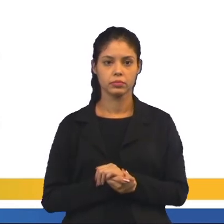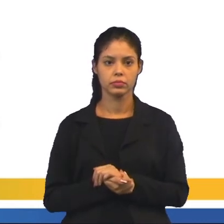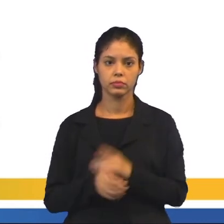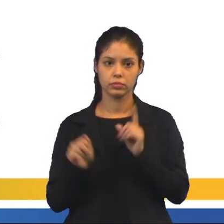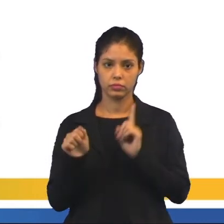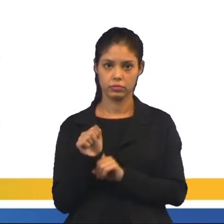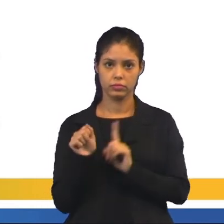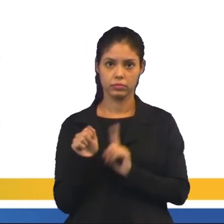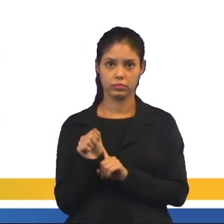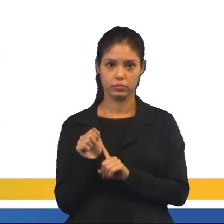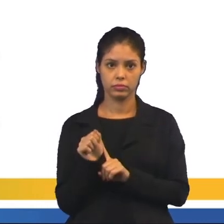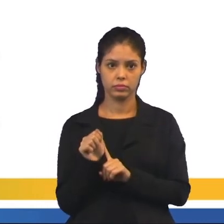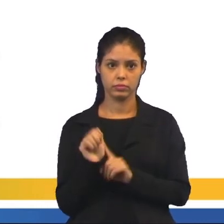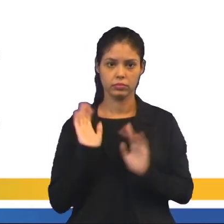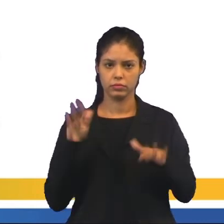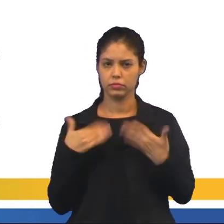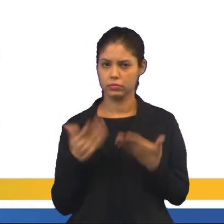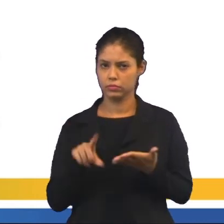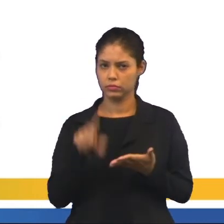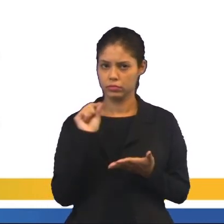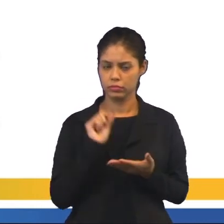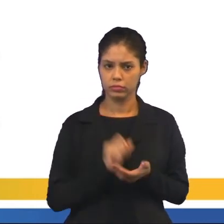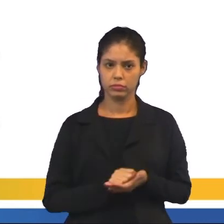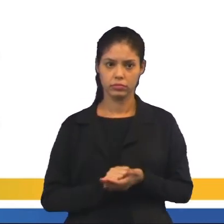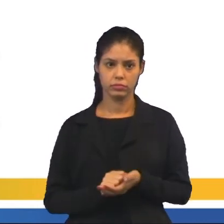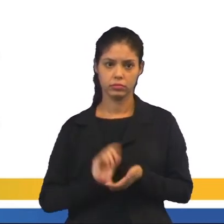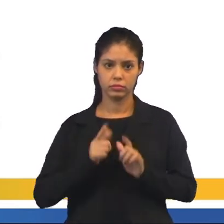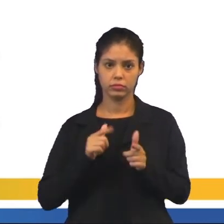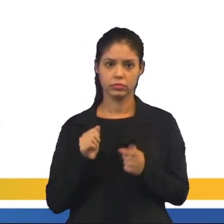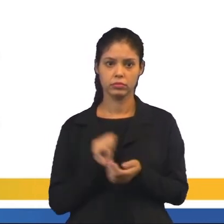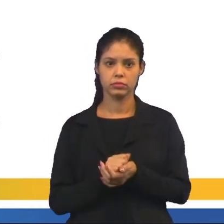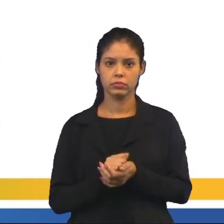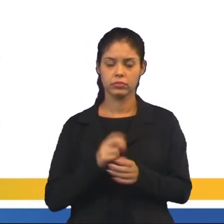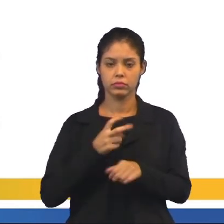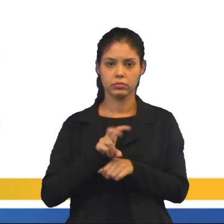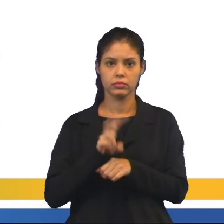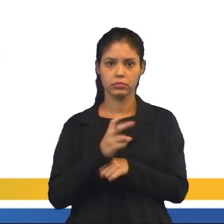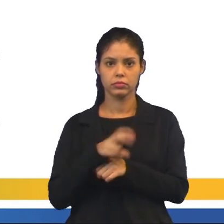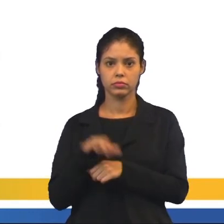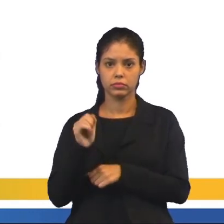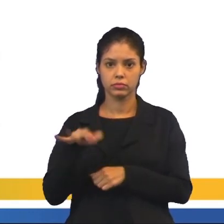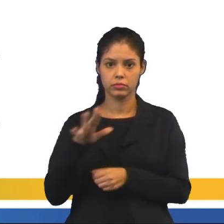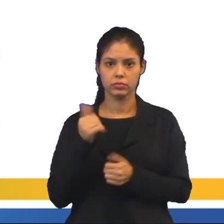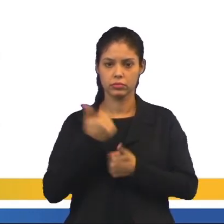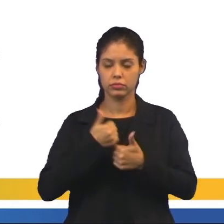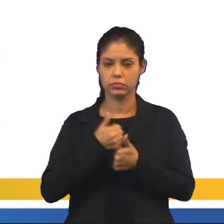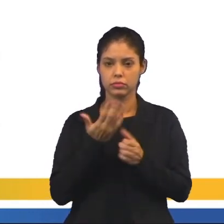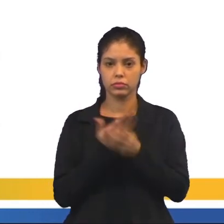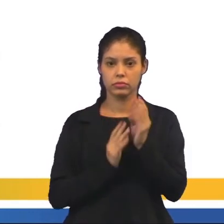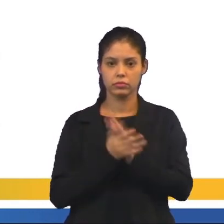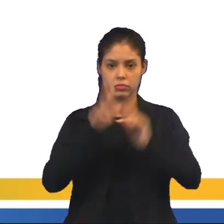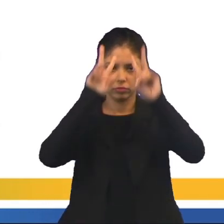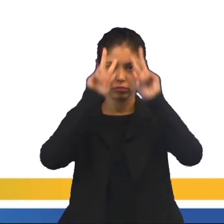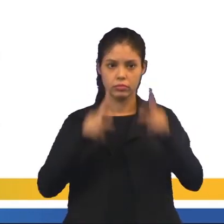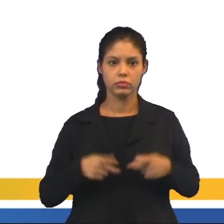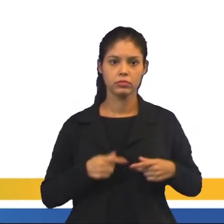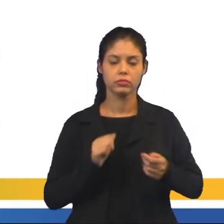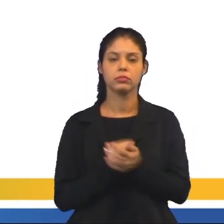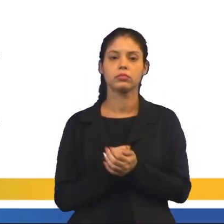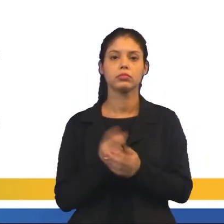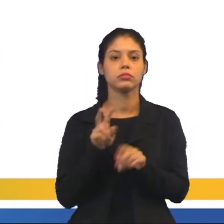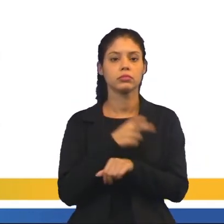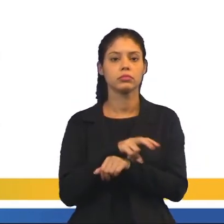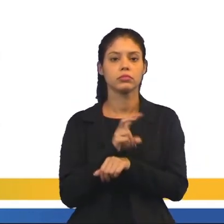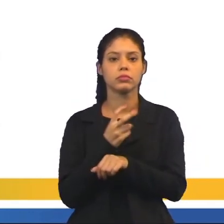aí, qual dessas alternativas está correta? Letra A, mecanização do campo, que substituiu a mão de obra